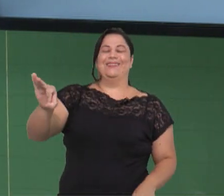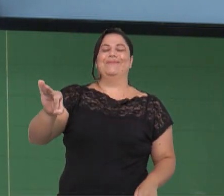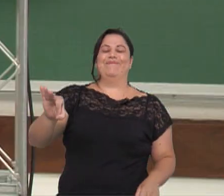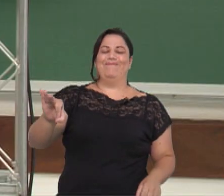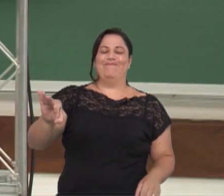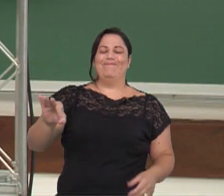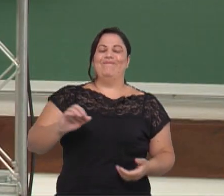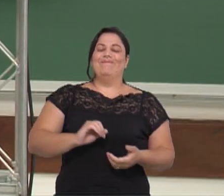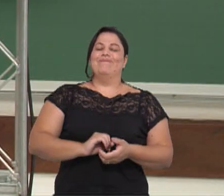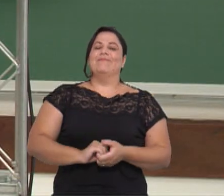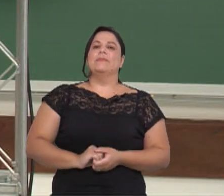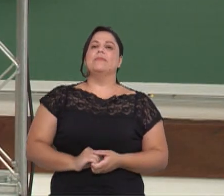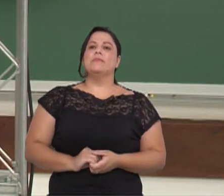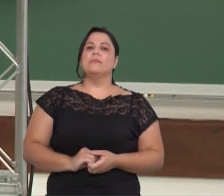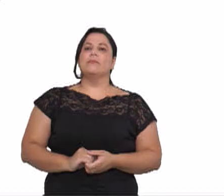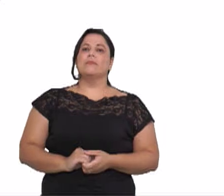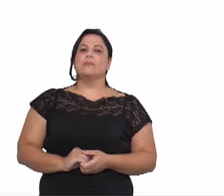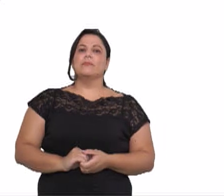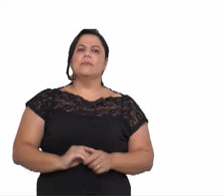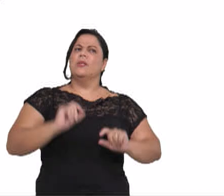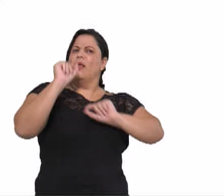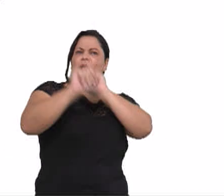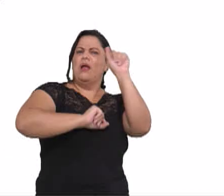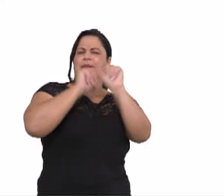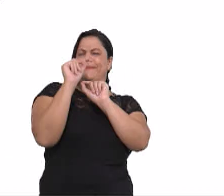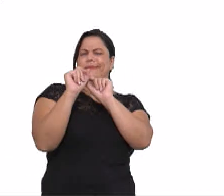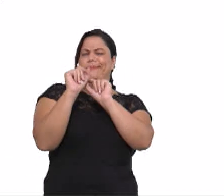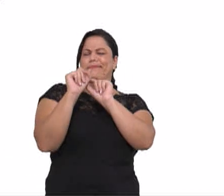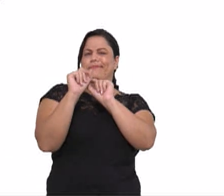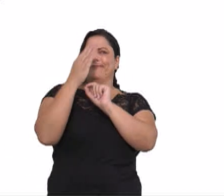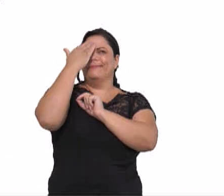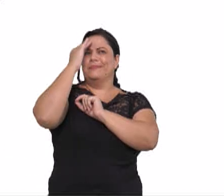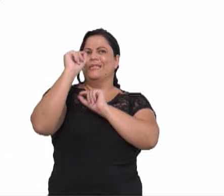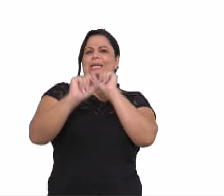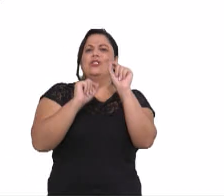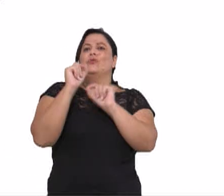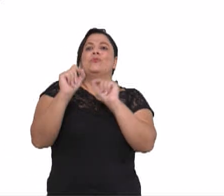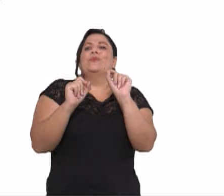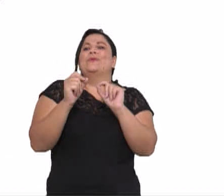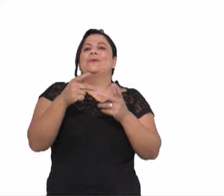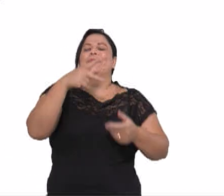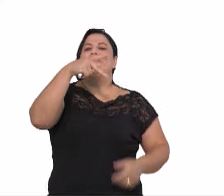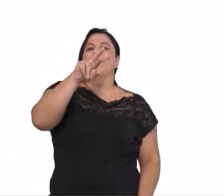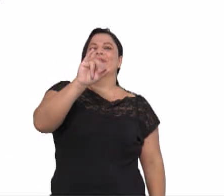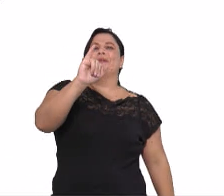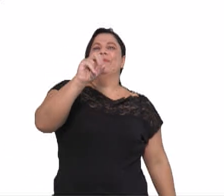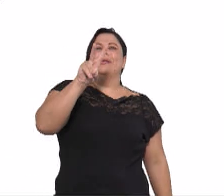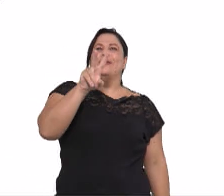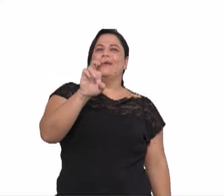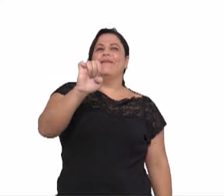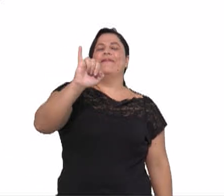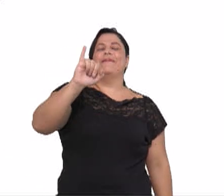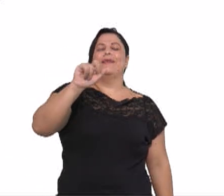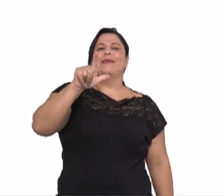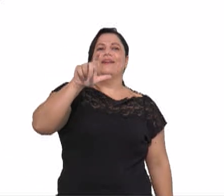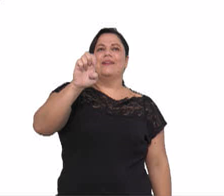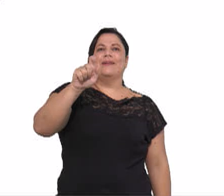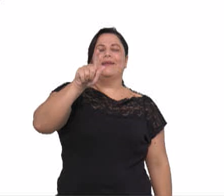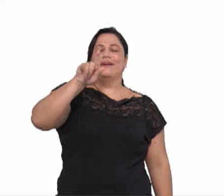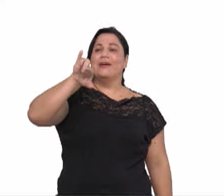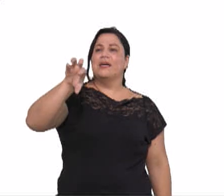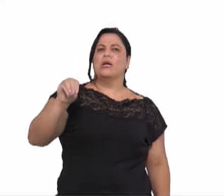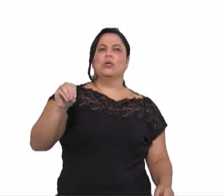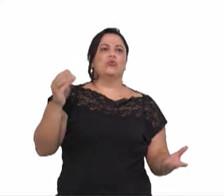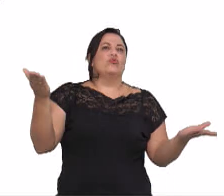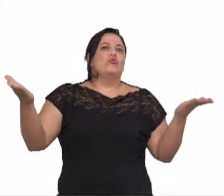Bom, o que você entende por privilégio? O conjunto de benefícios que os parlamentares têm